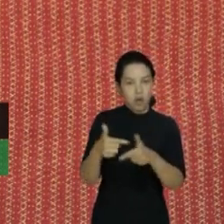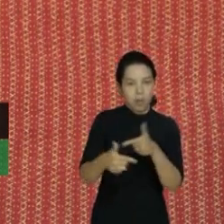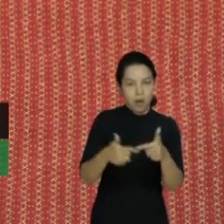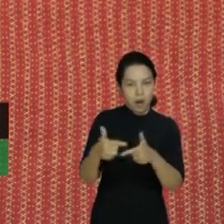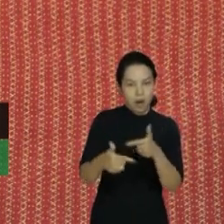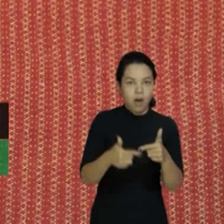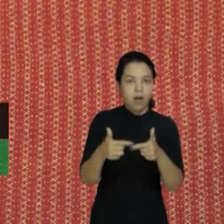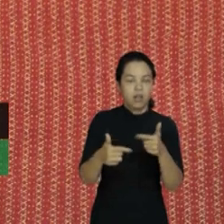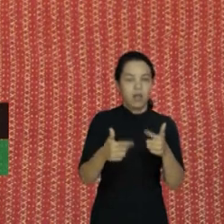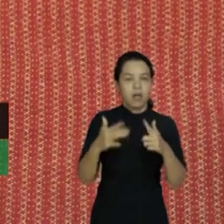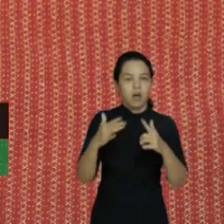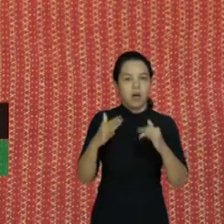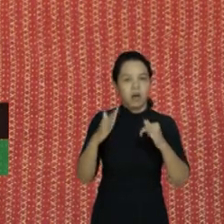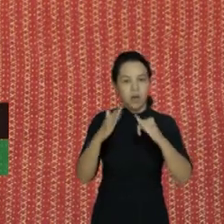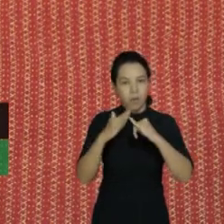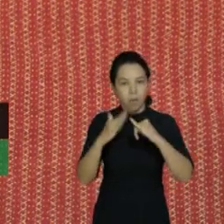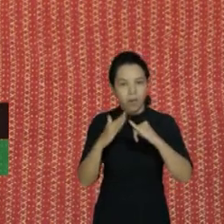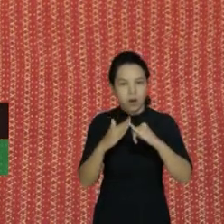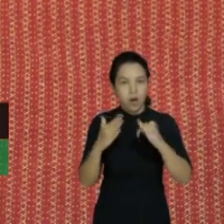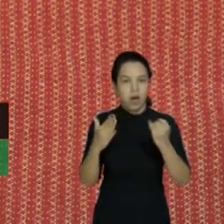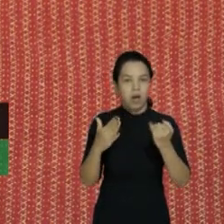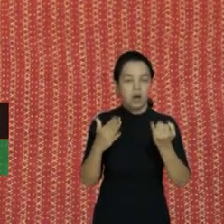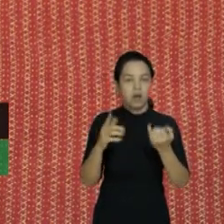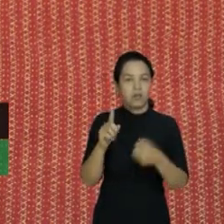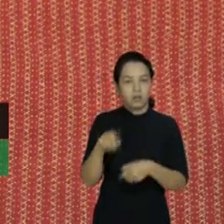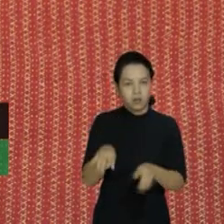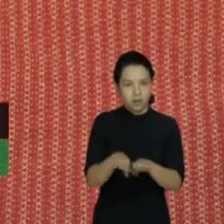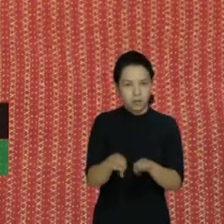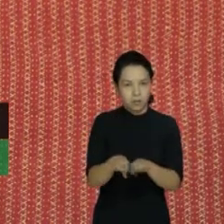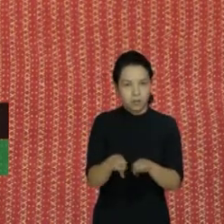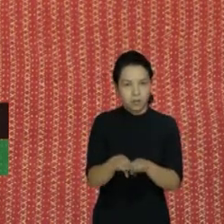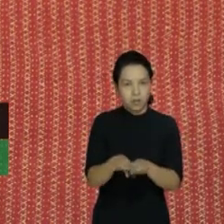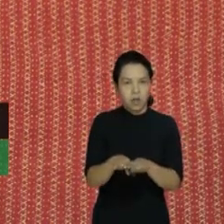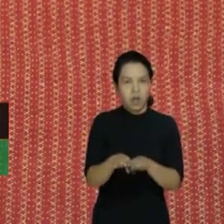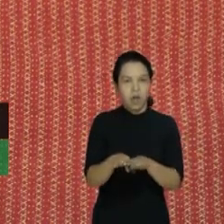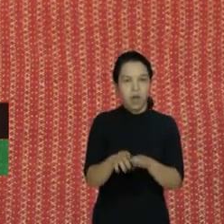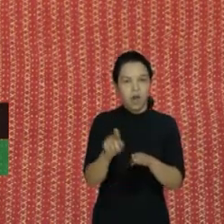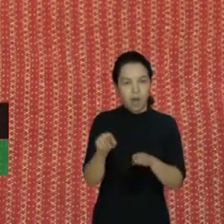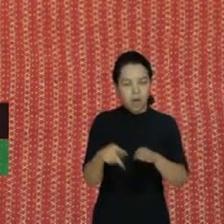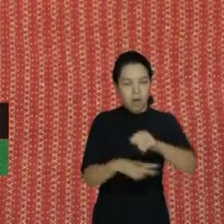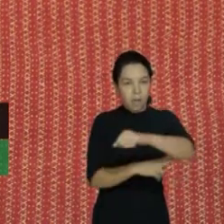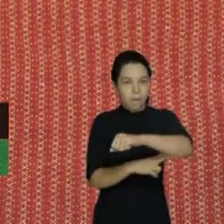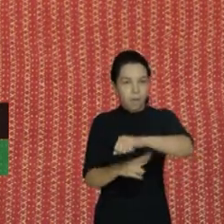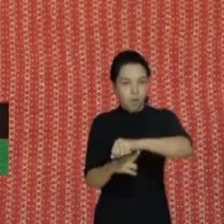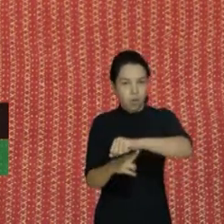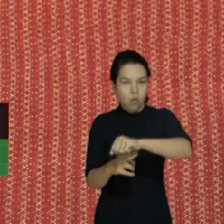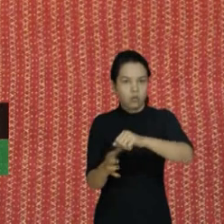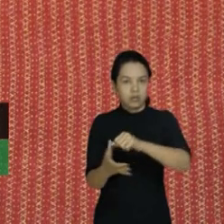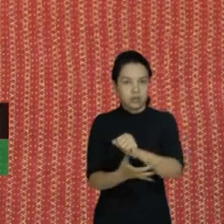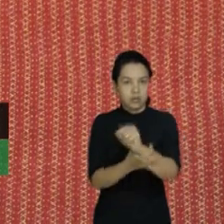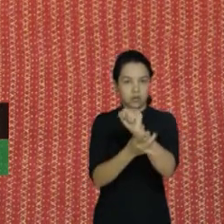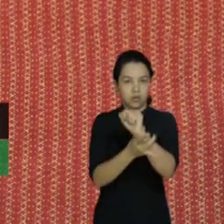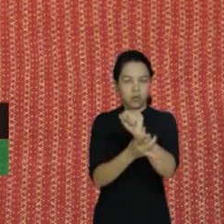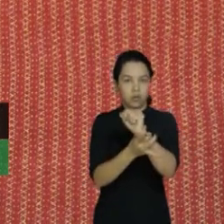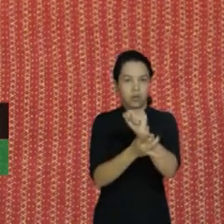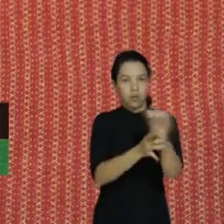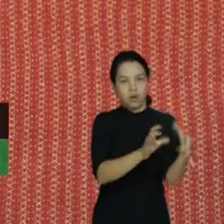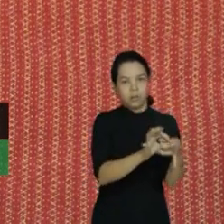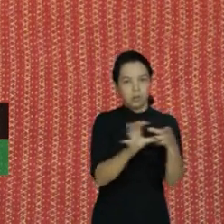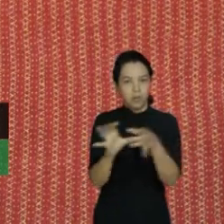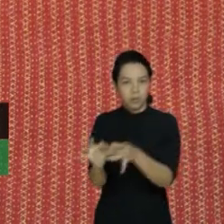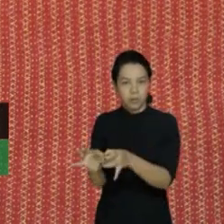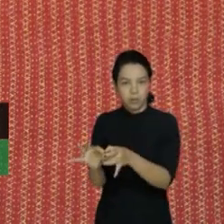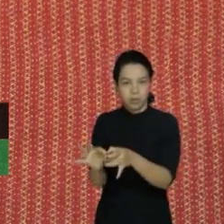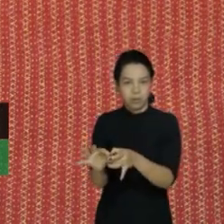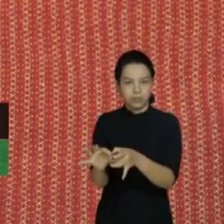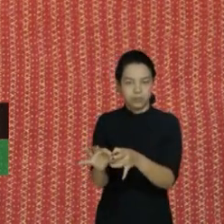as imobiliárias, que é a ponte segura, é a ponte clara e serena para você poder realizar,